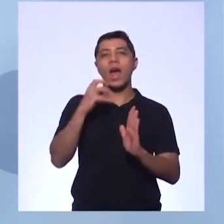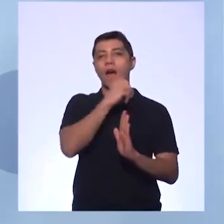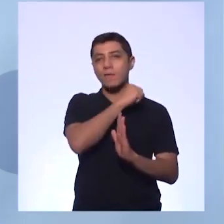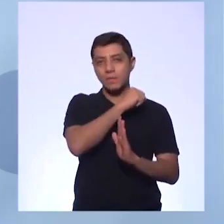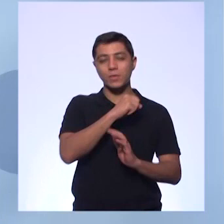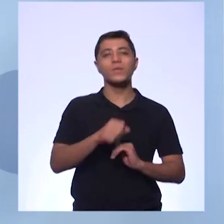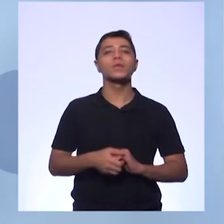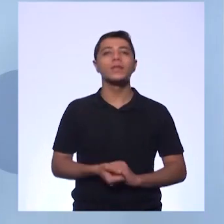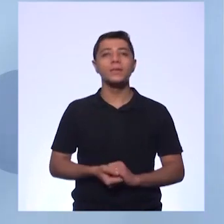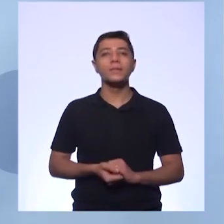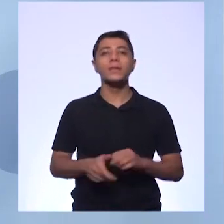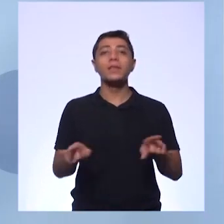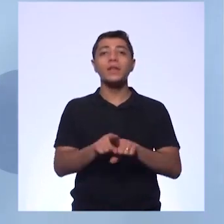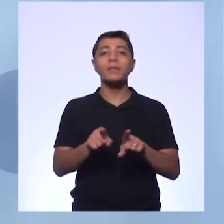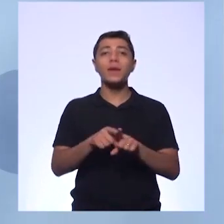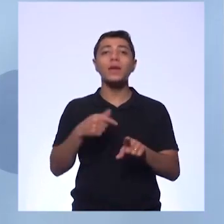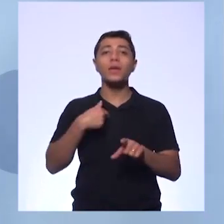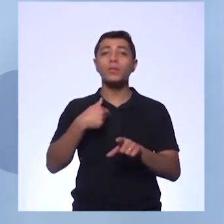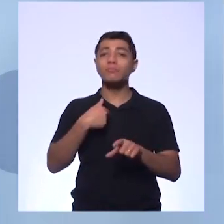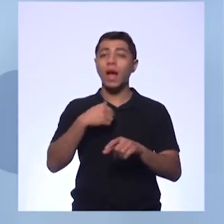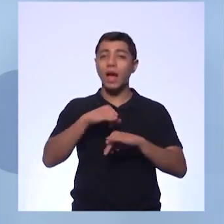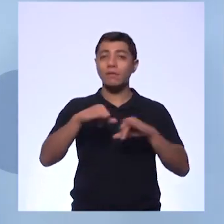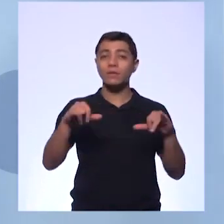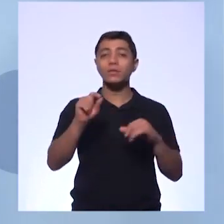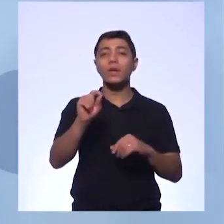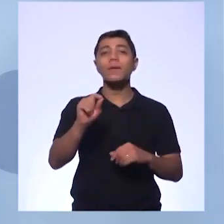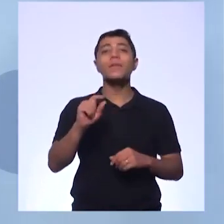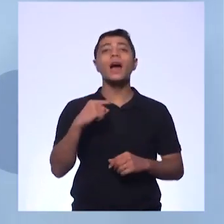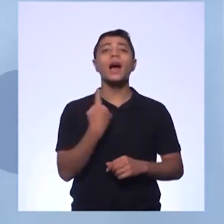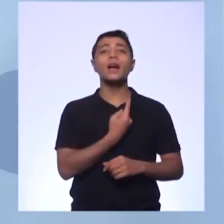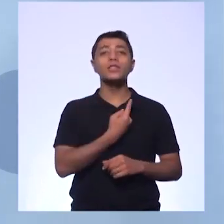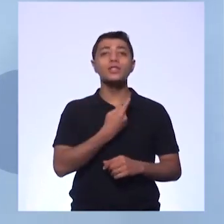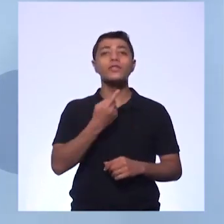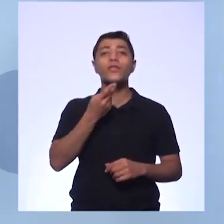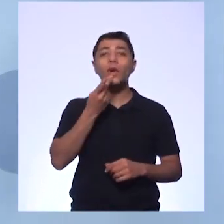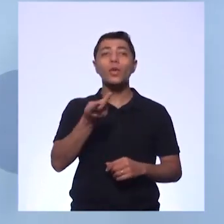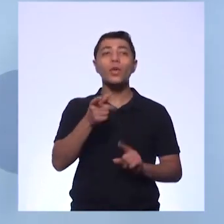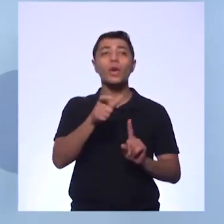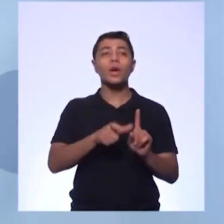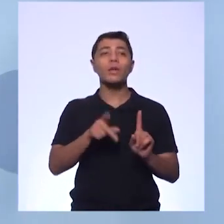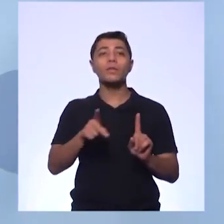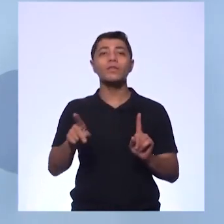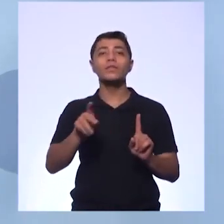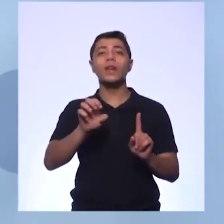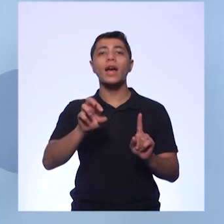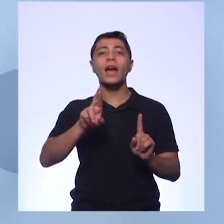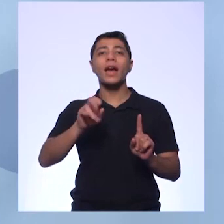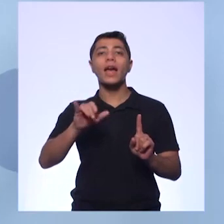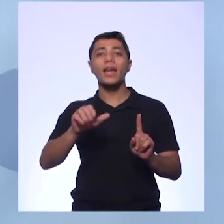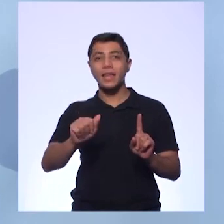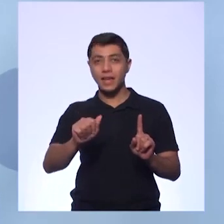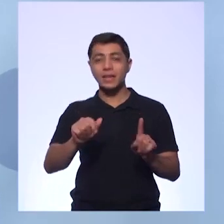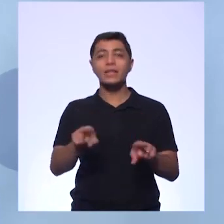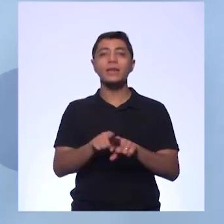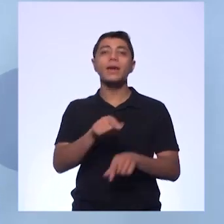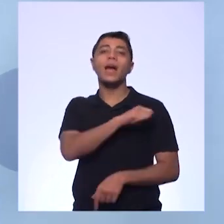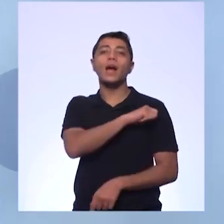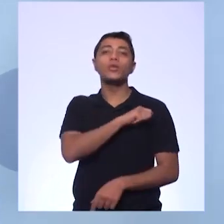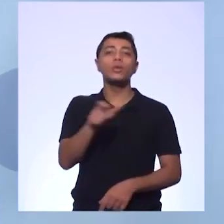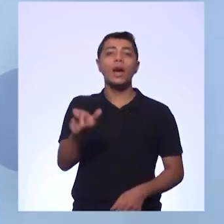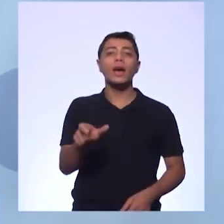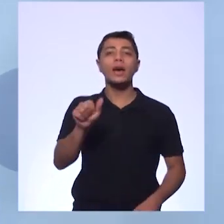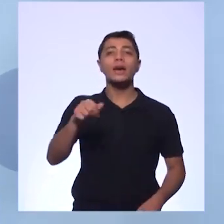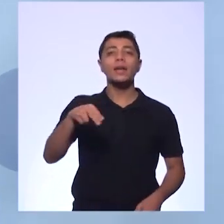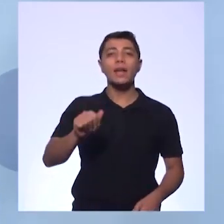uma correção também, que a gente estava falando da professora Érica, e elogiar a aluna Ana Júlia Pereira dos Santos,